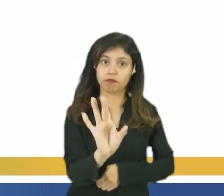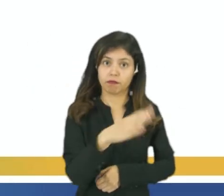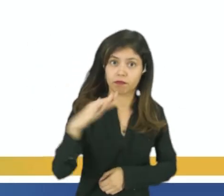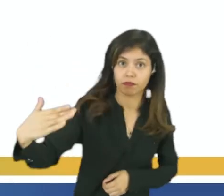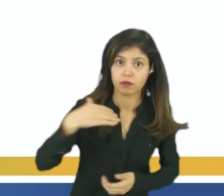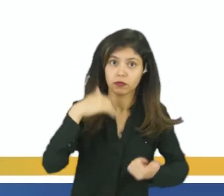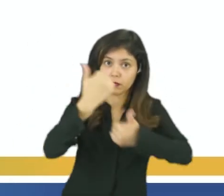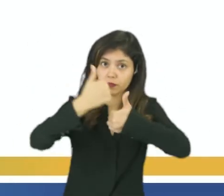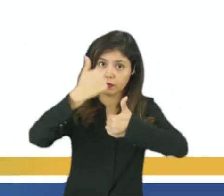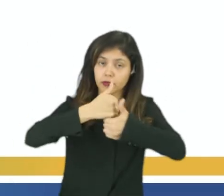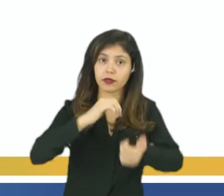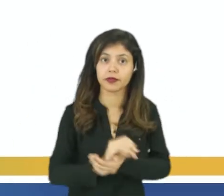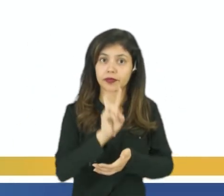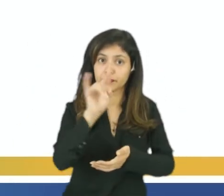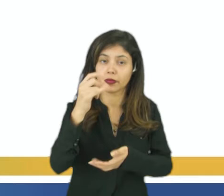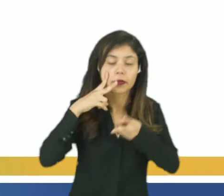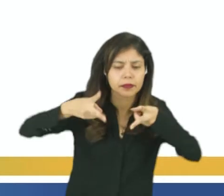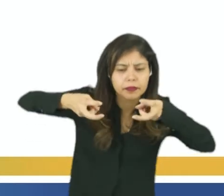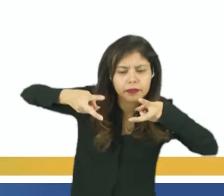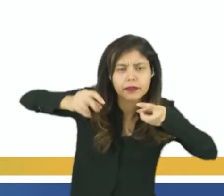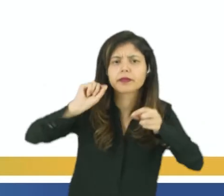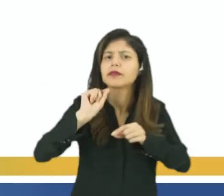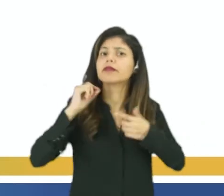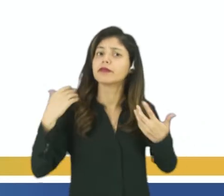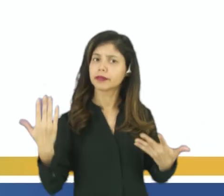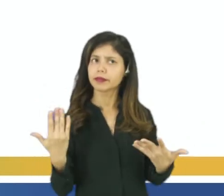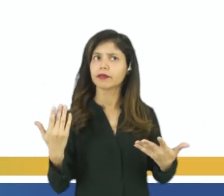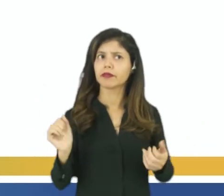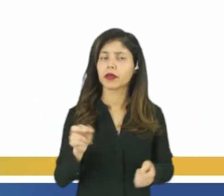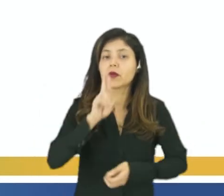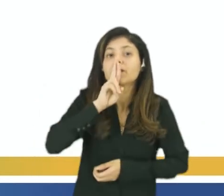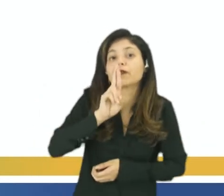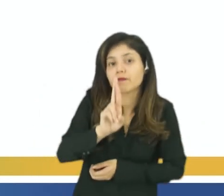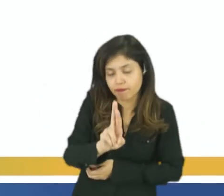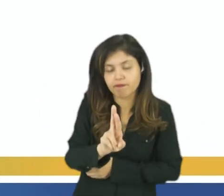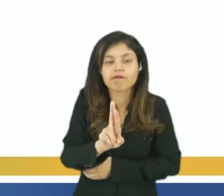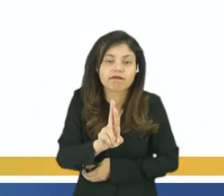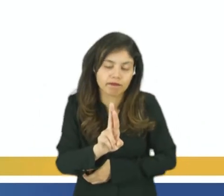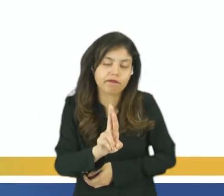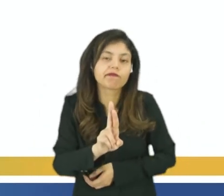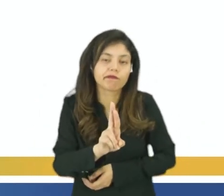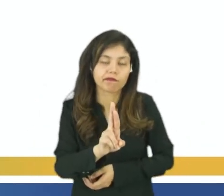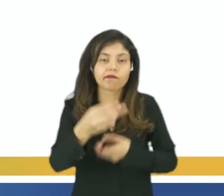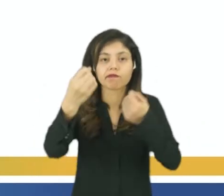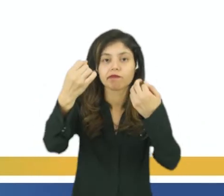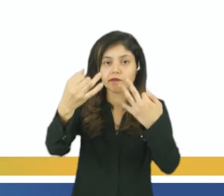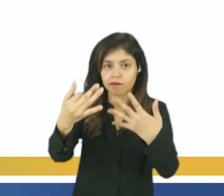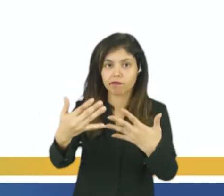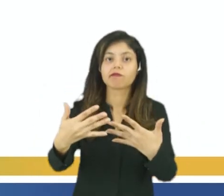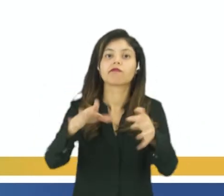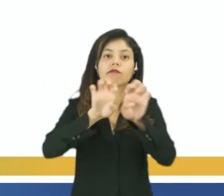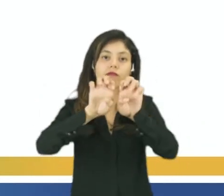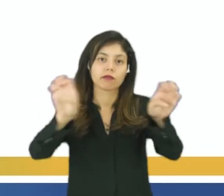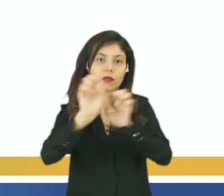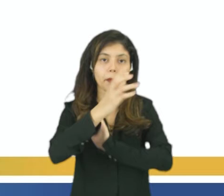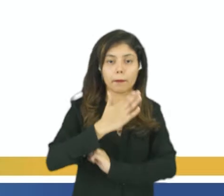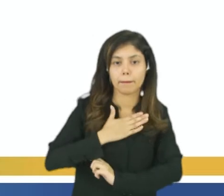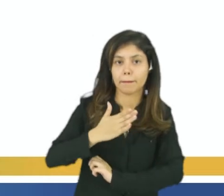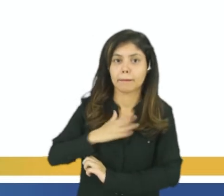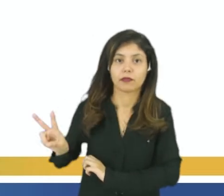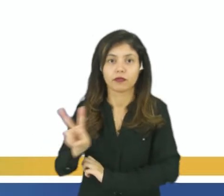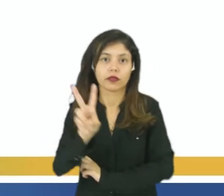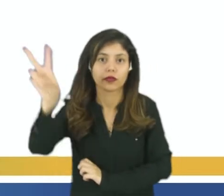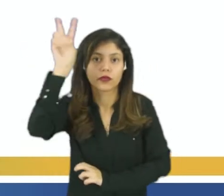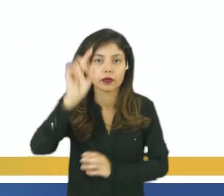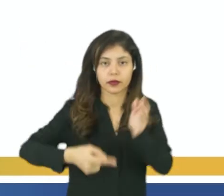for substituir, vai perceber ao resolver a sentença que o meu valor do primeiro